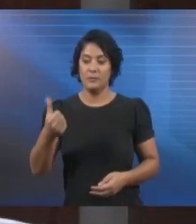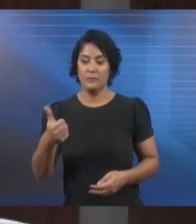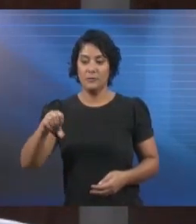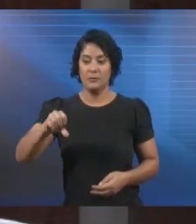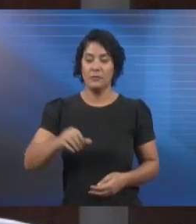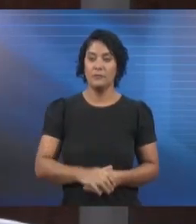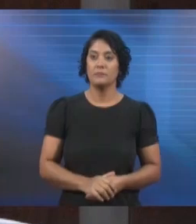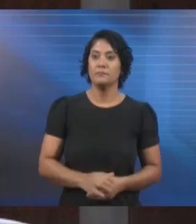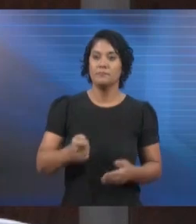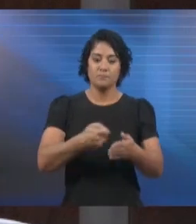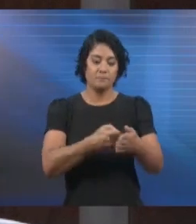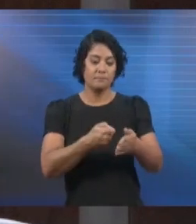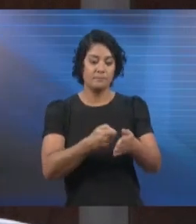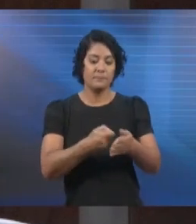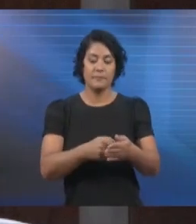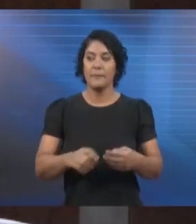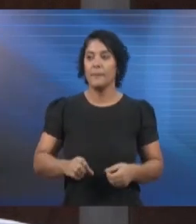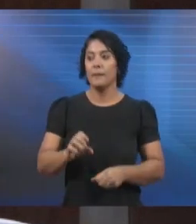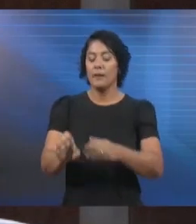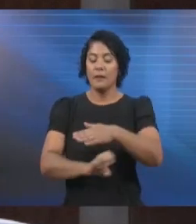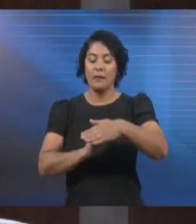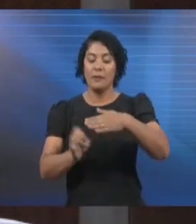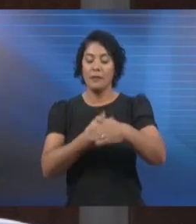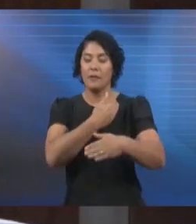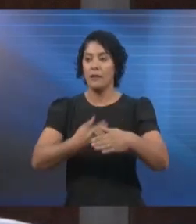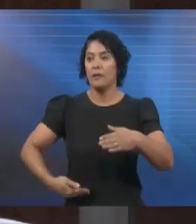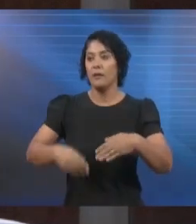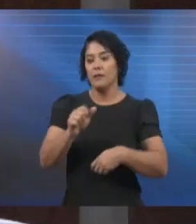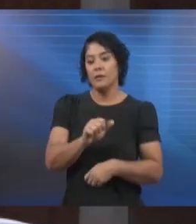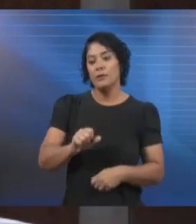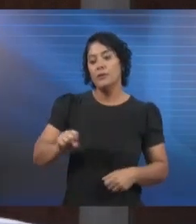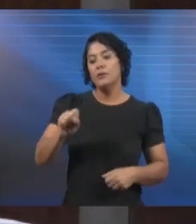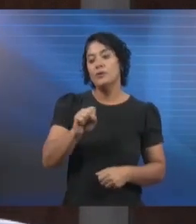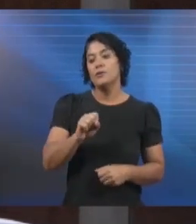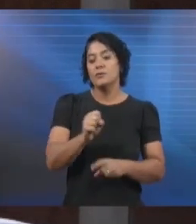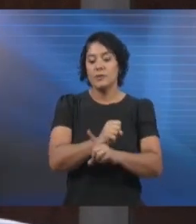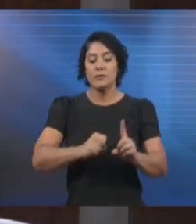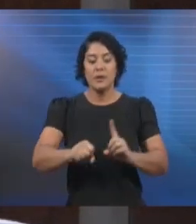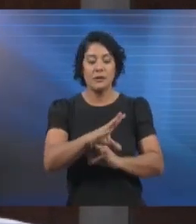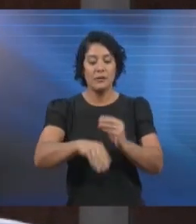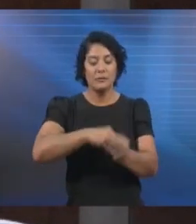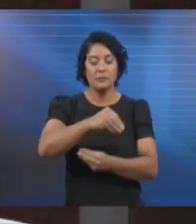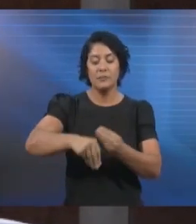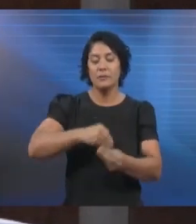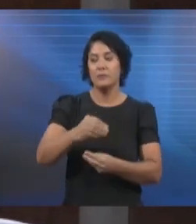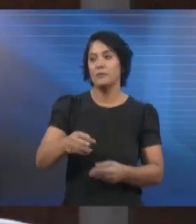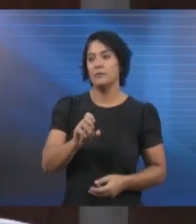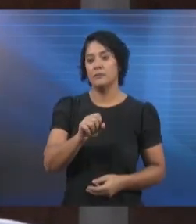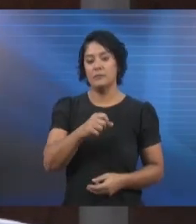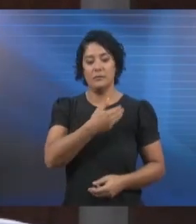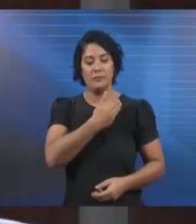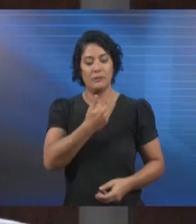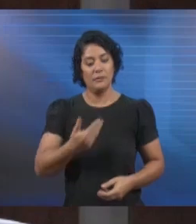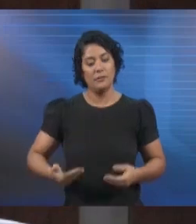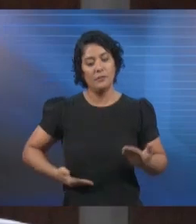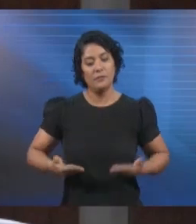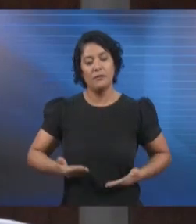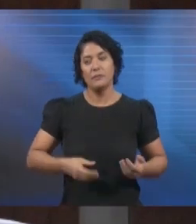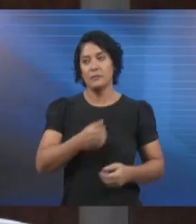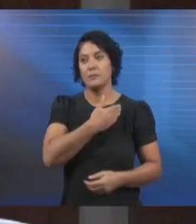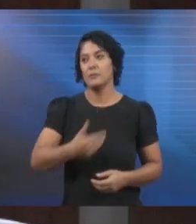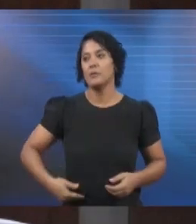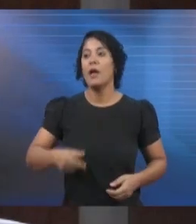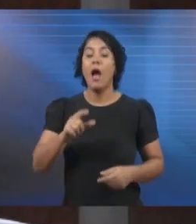dispõe sobre a obrigatoriedade das empresas públicas sociedade de economia mista e concessionário de serviços públicos de água energia